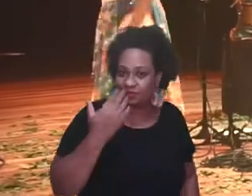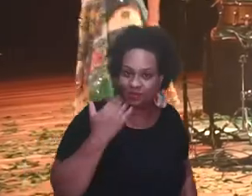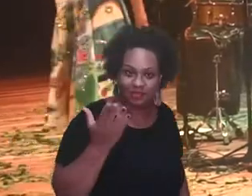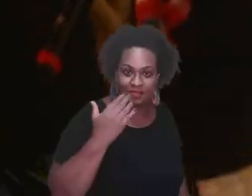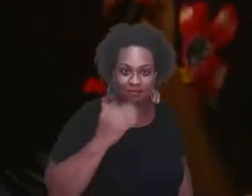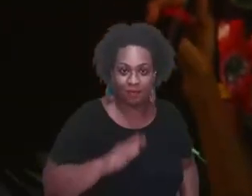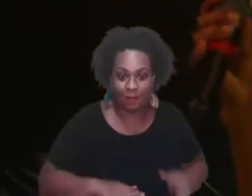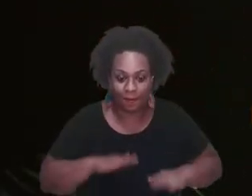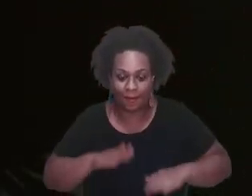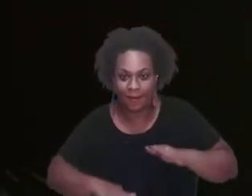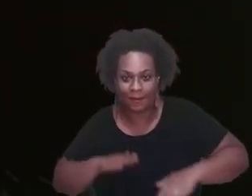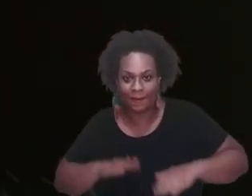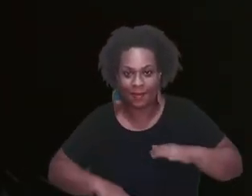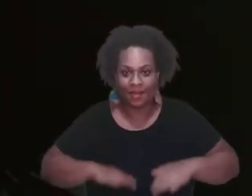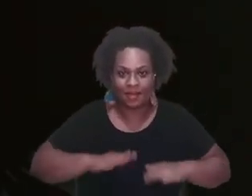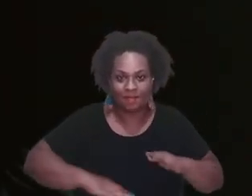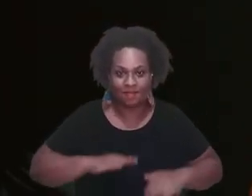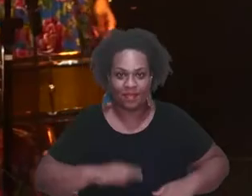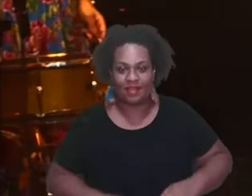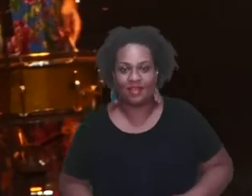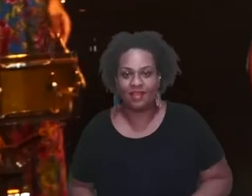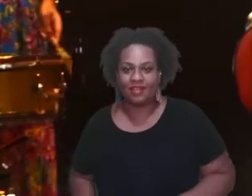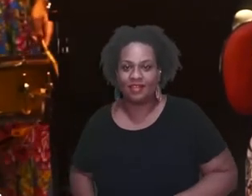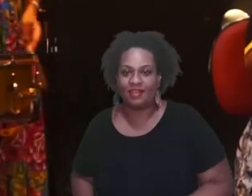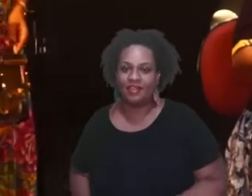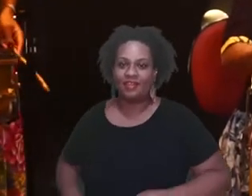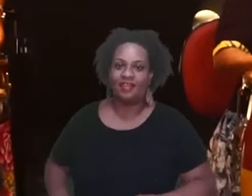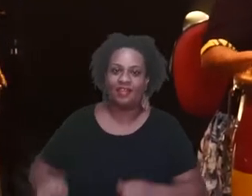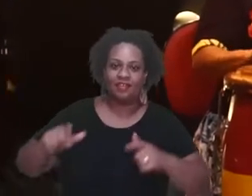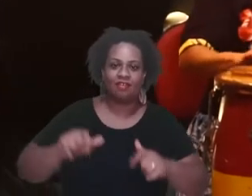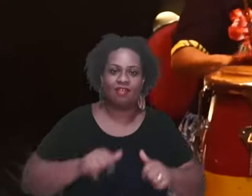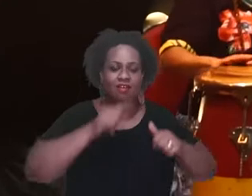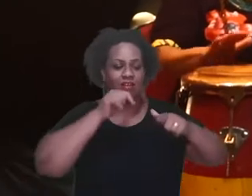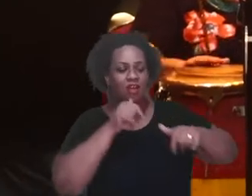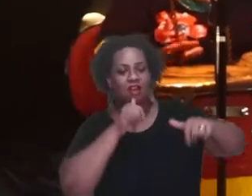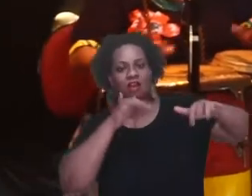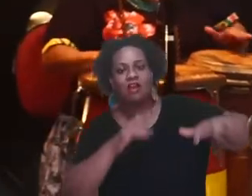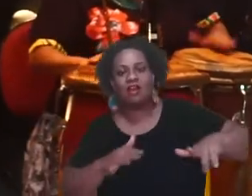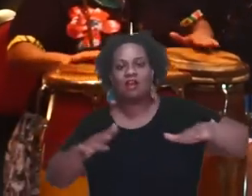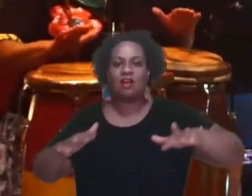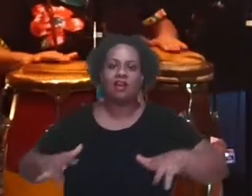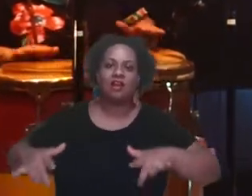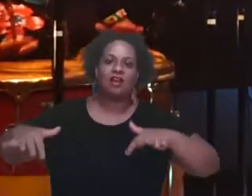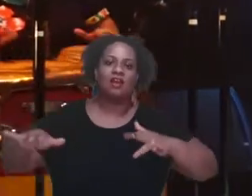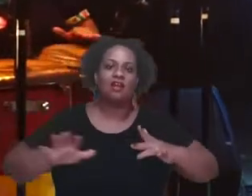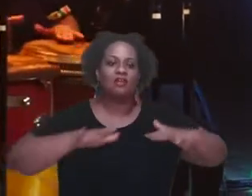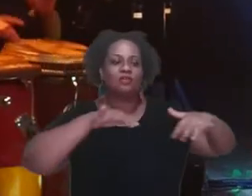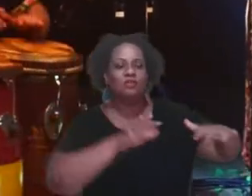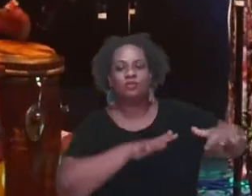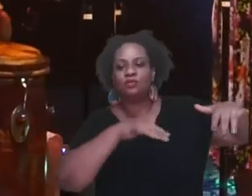na Pisada ou Maré Maré Maré Maré Maria Gadú